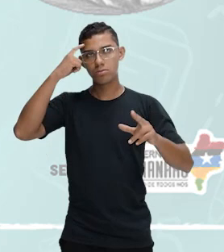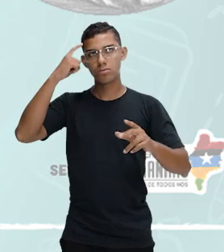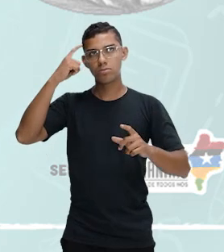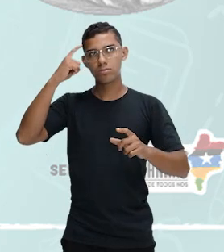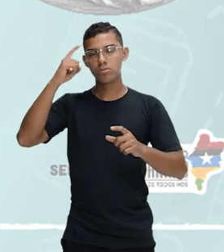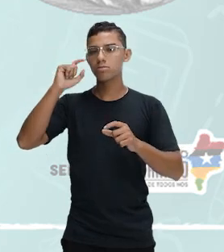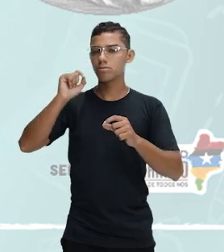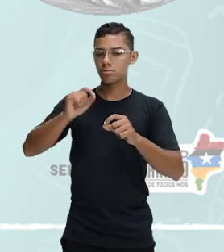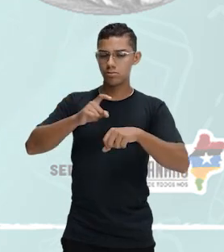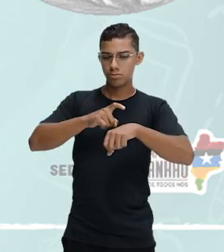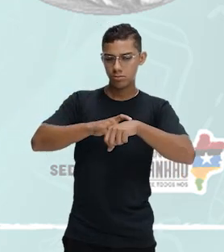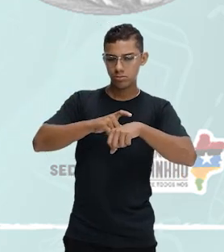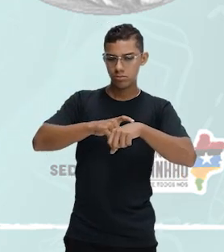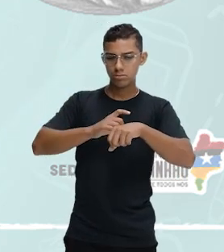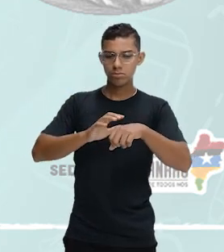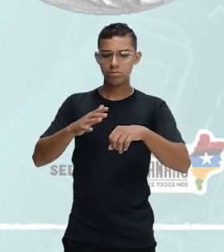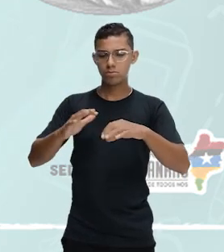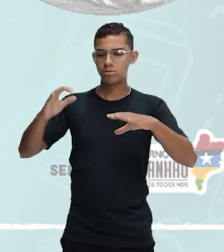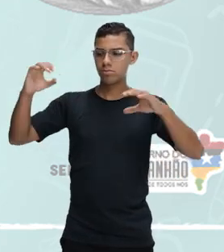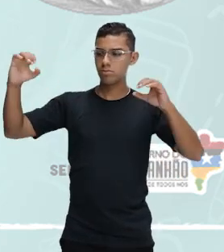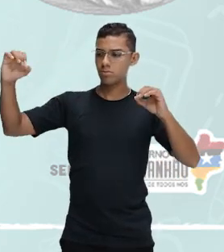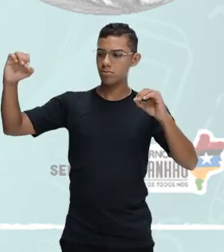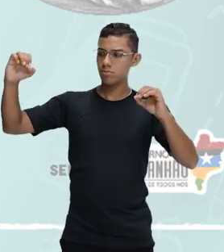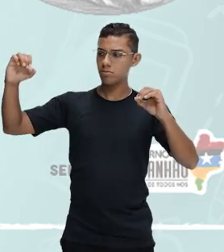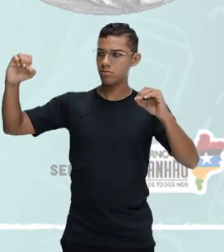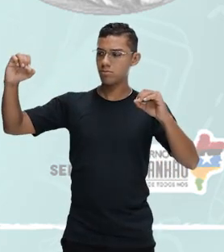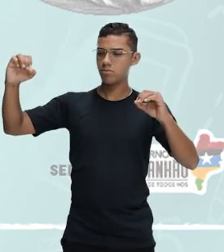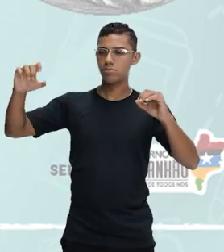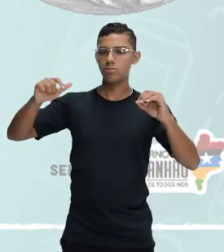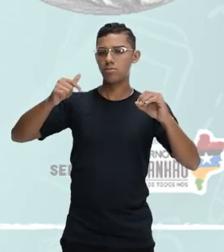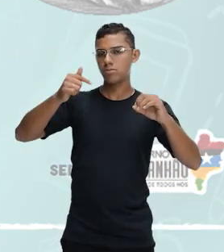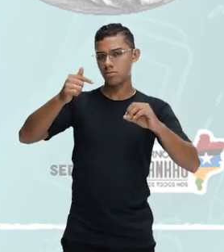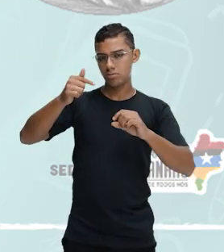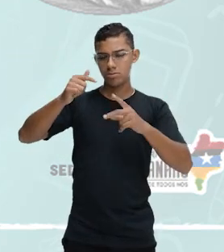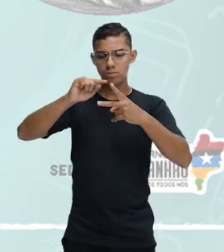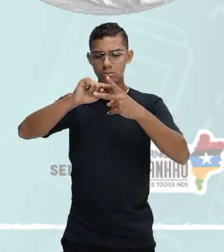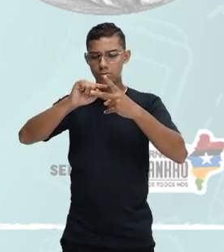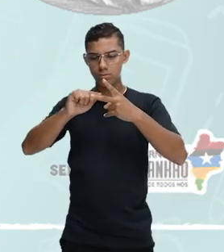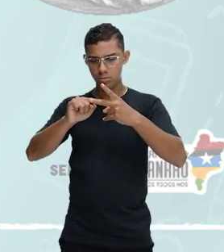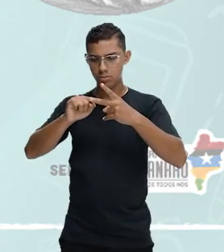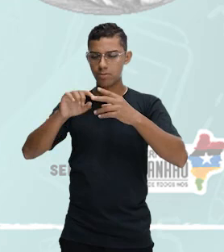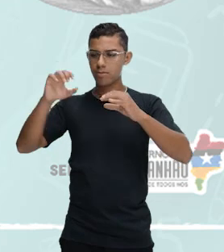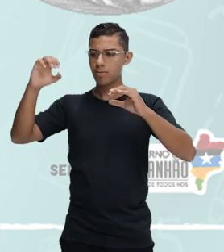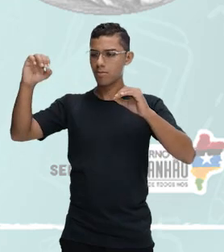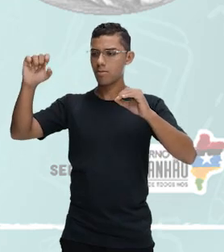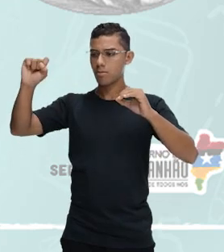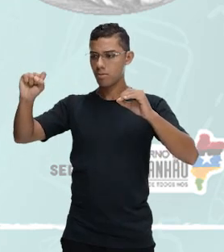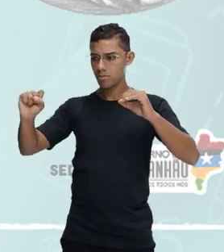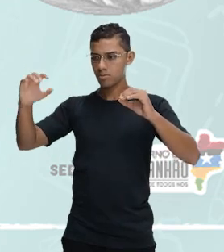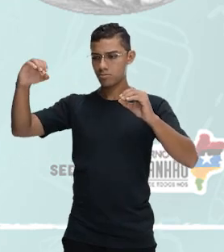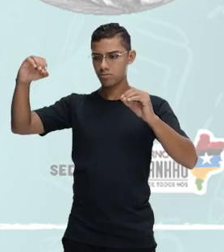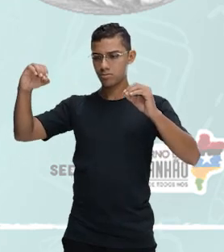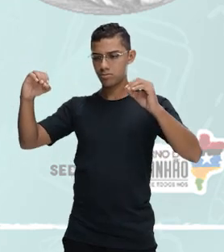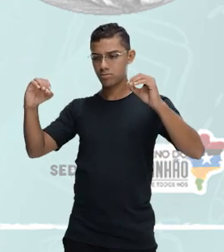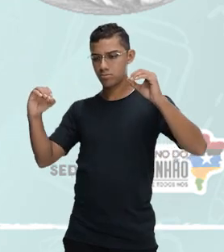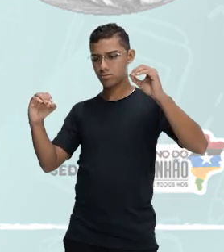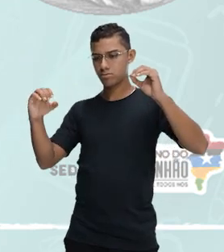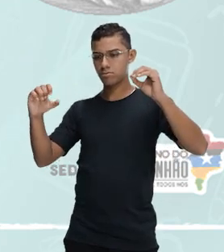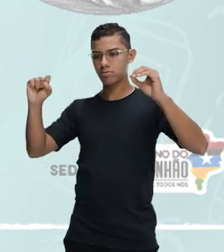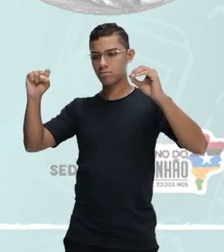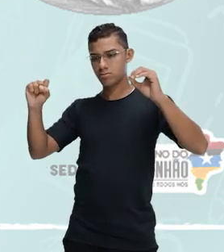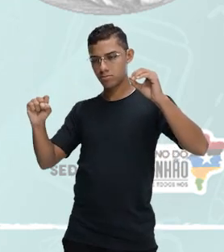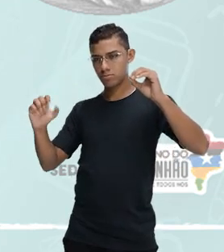aproximadamente 7 graus mais ao sul. Certo? A distância entre Alexandria e Siena